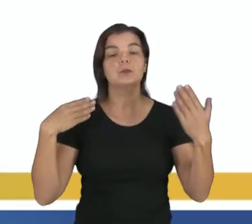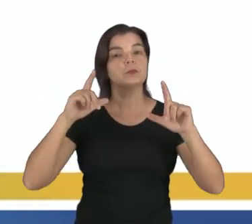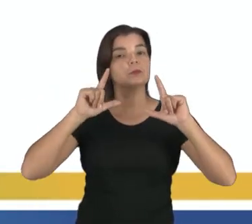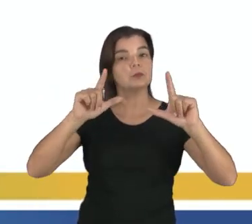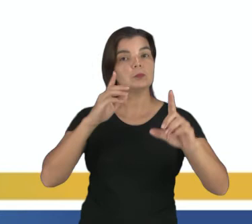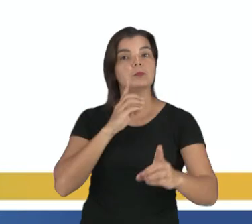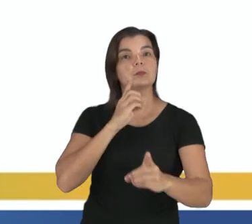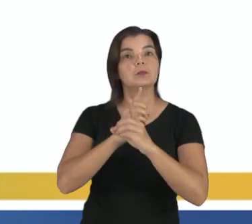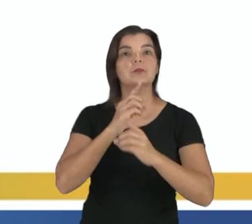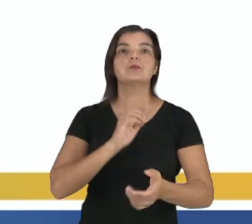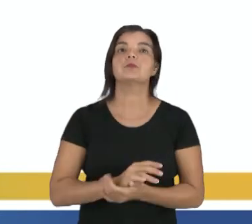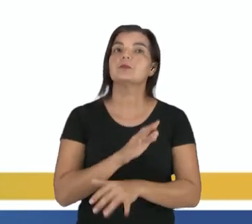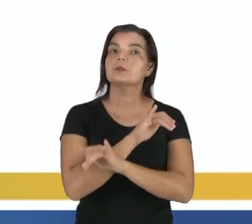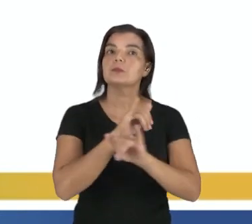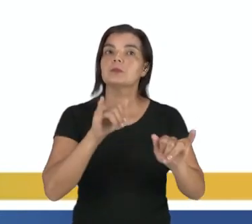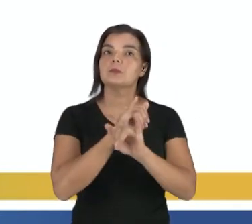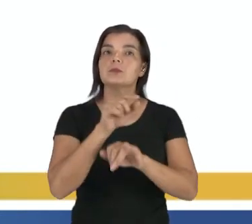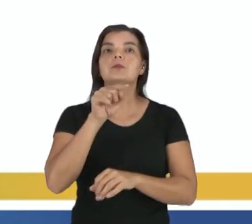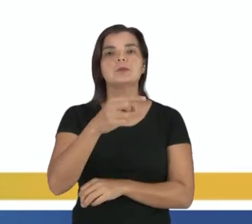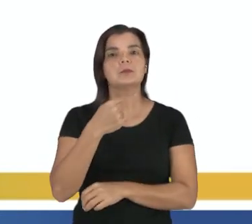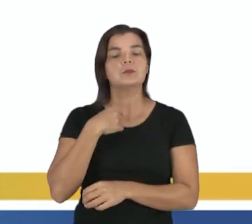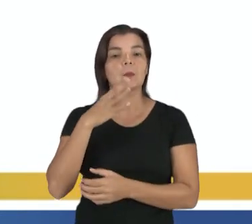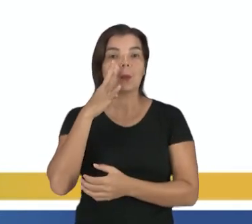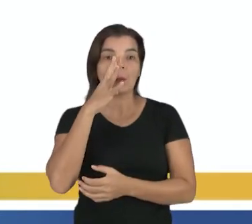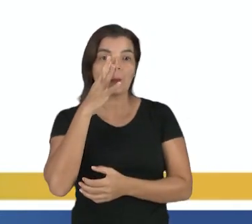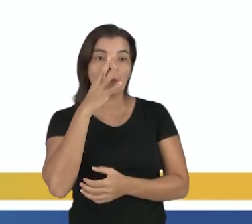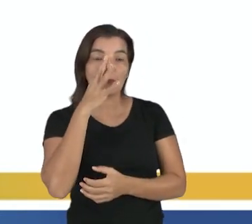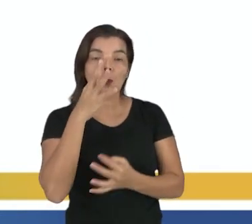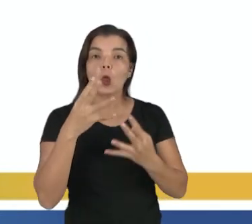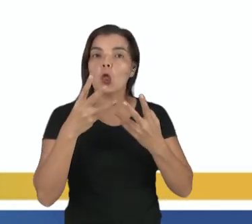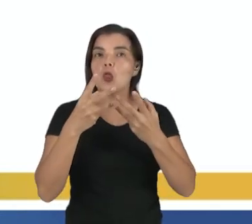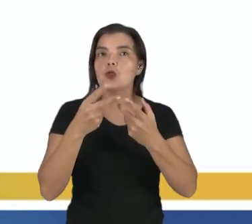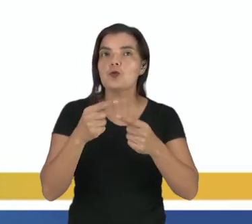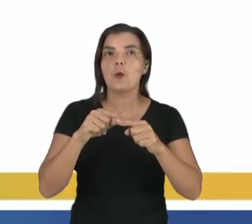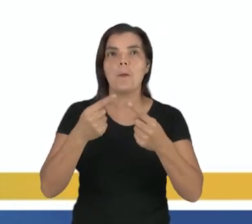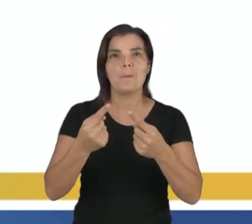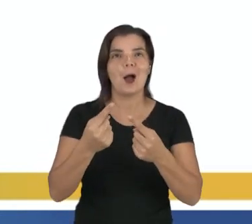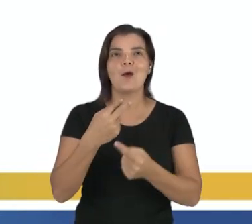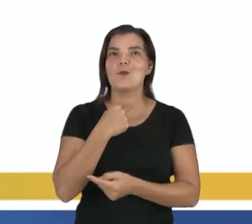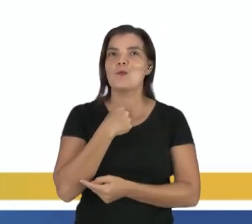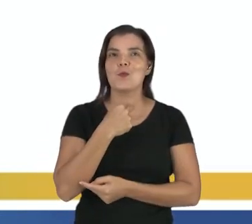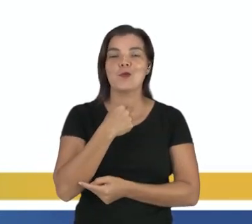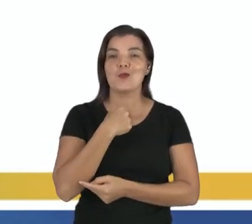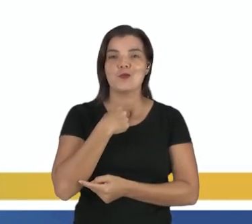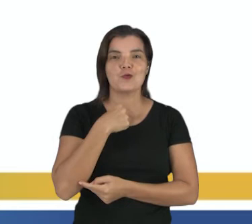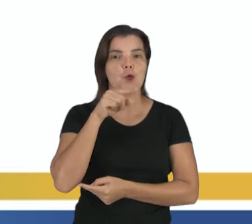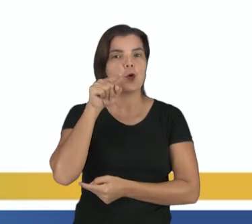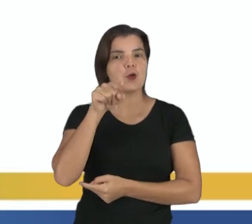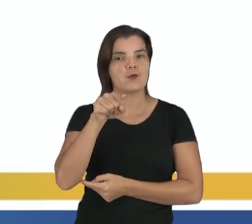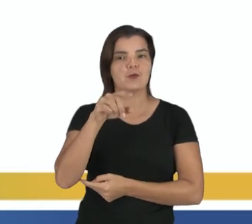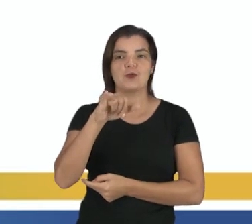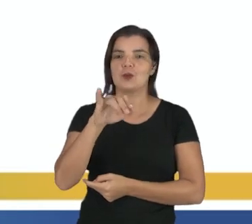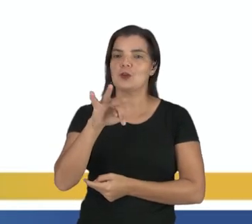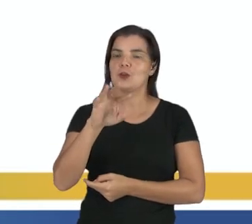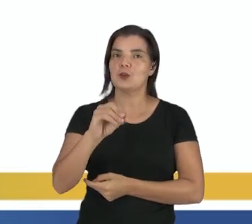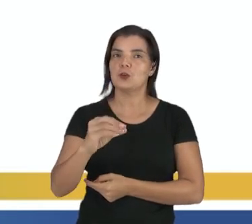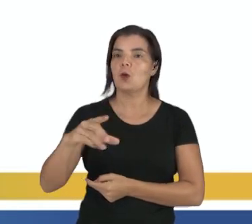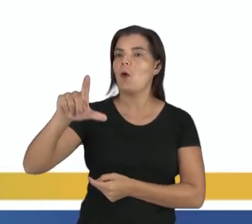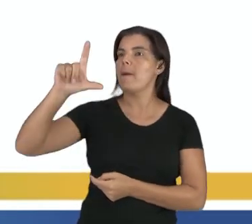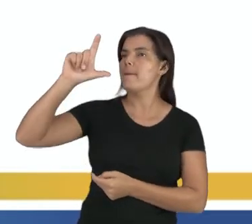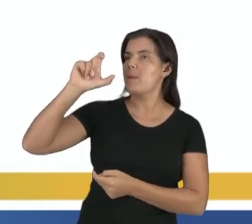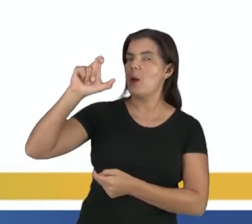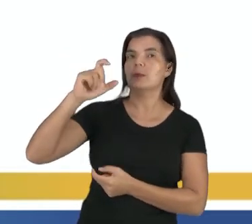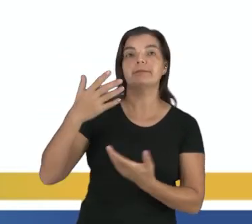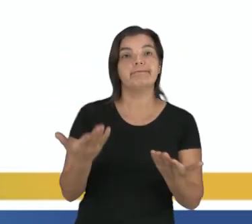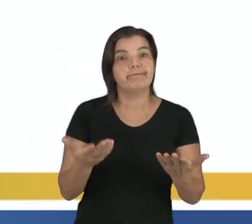essa placa. Aviso, você pode admirar e curtir tudo, mas não deve fazer isto, tirar